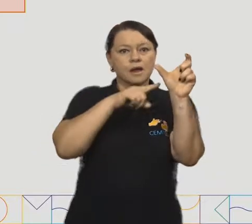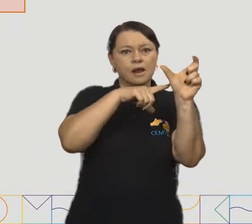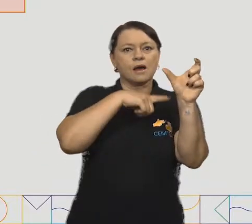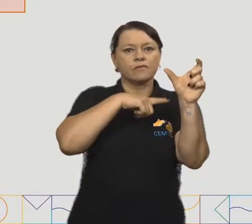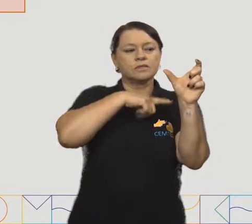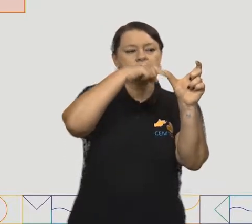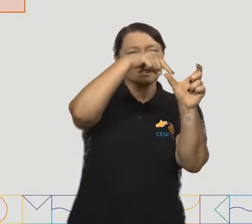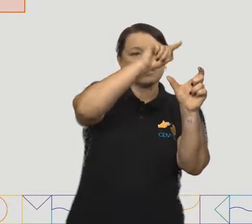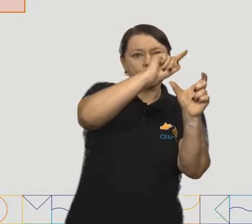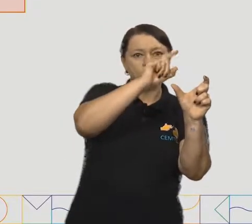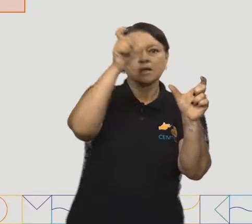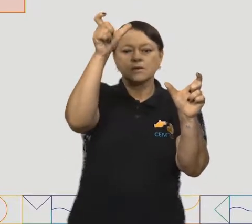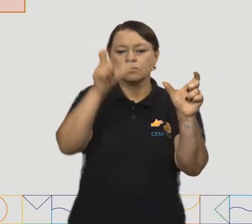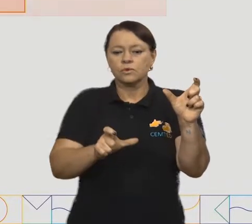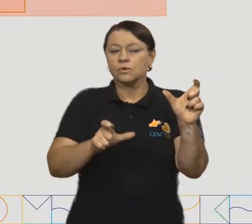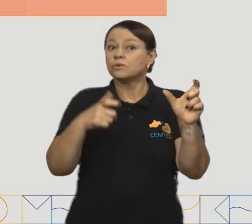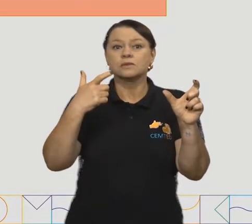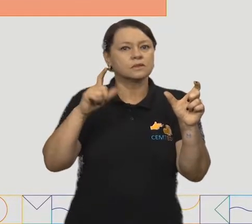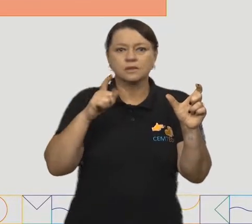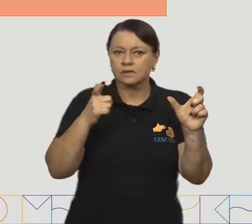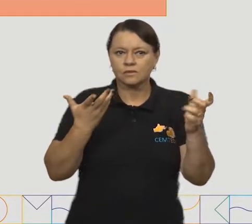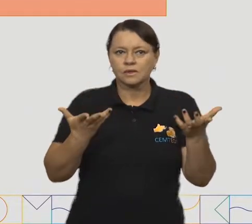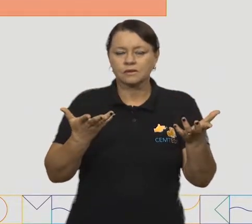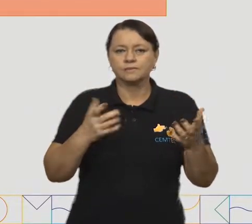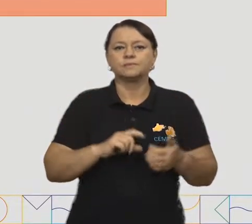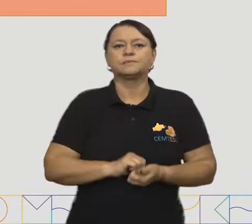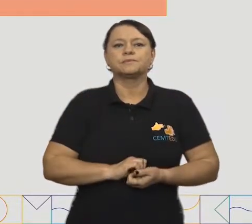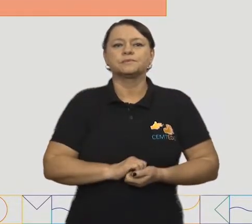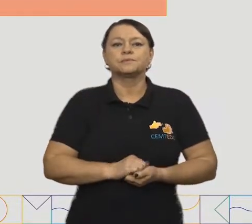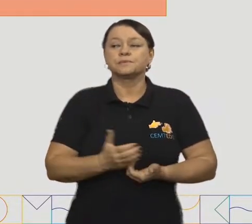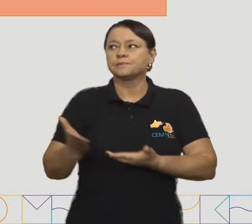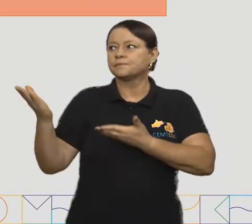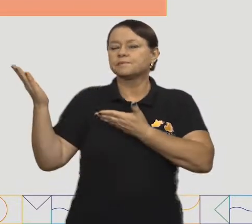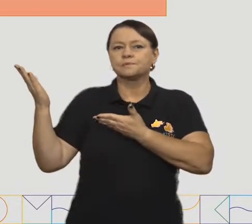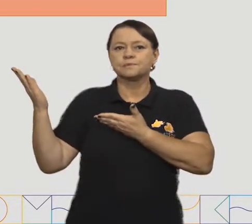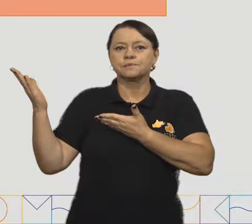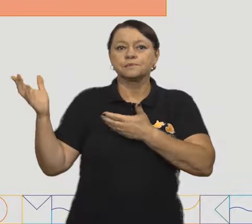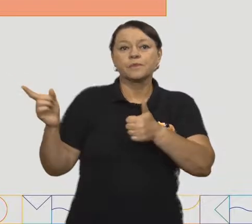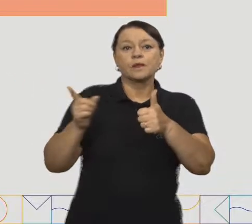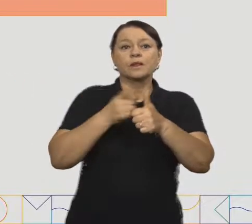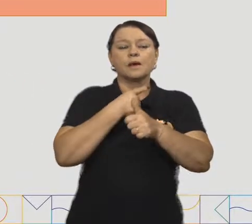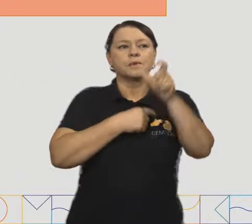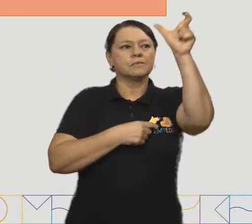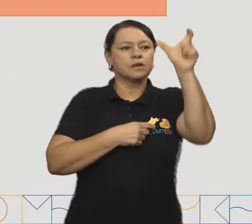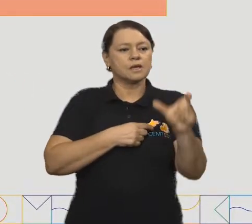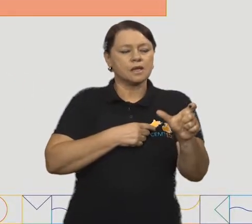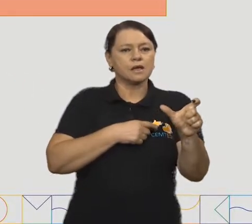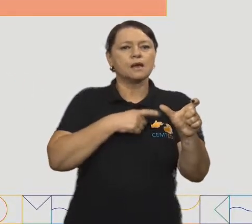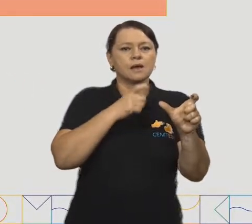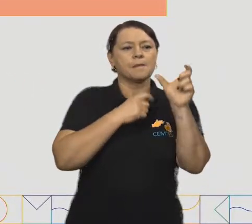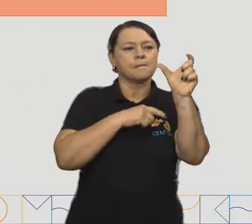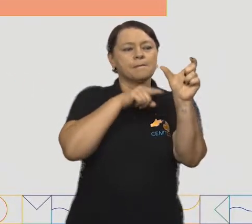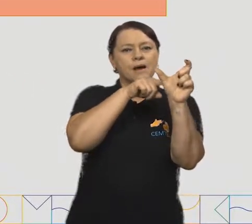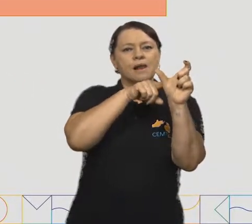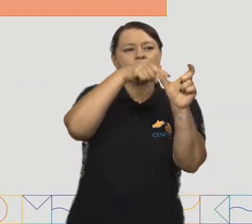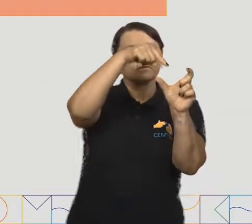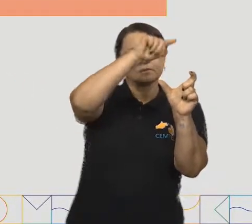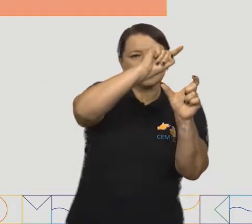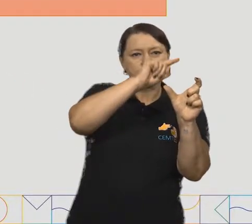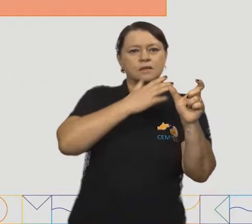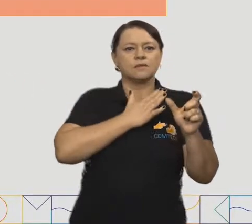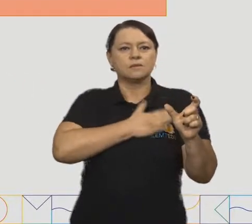sucuri, Belém. Todas essas palavras que você acabou de ver, que eu acabei de ler para vocês,